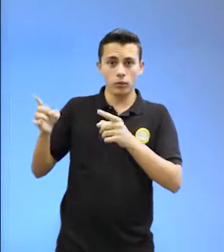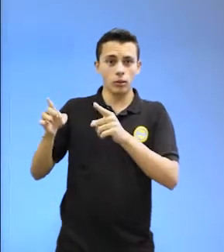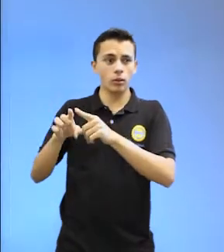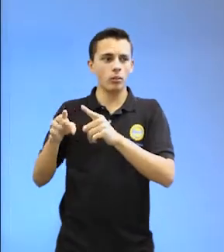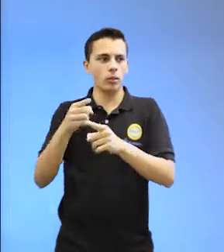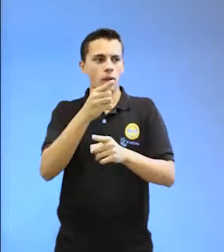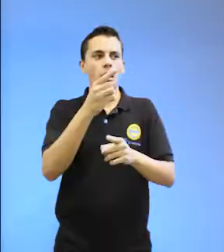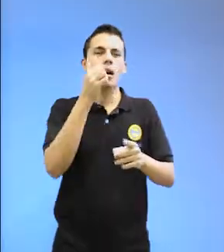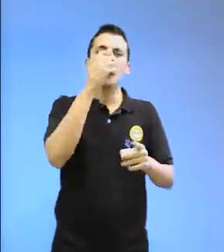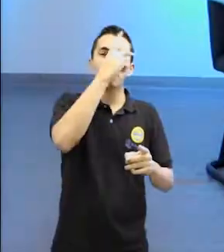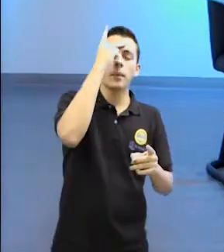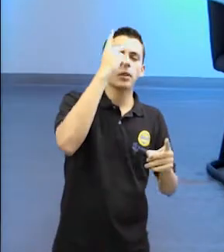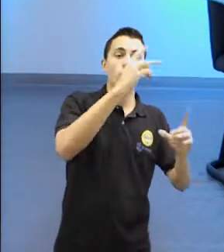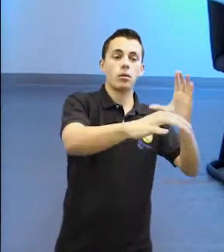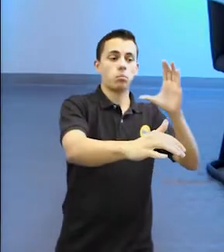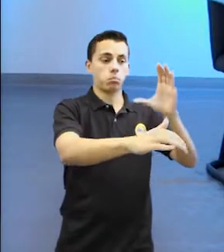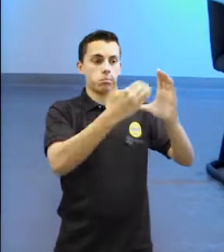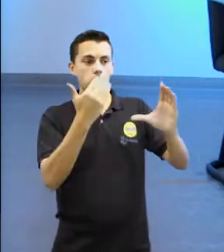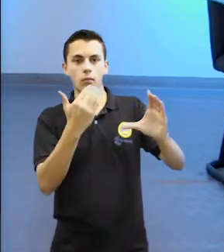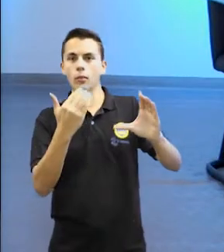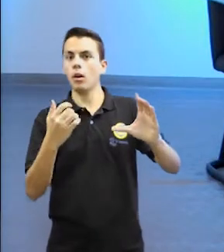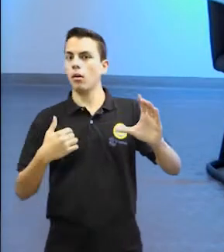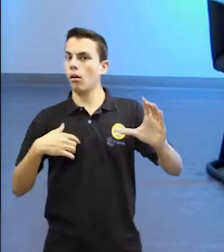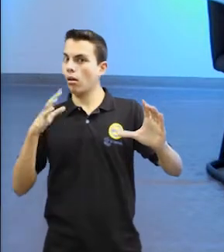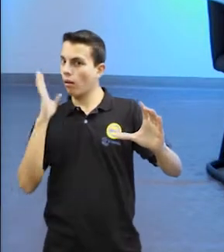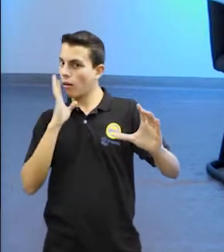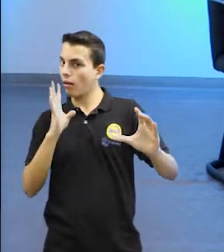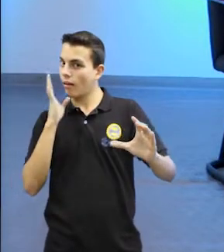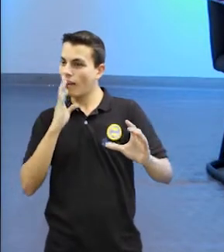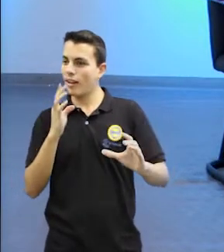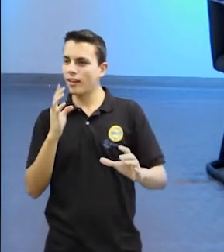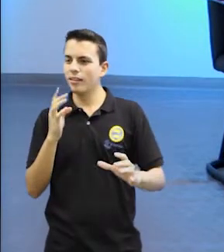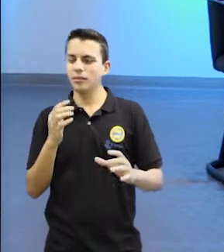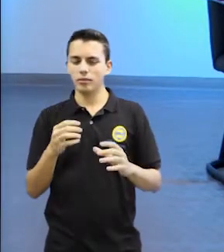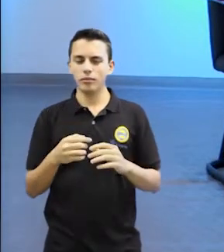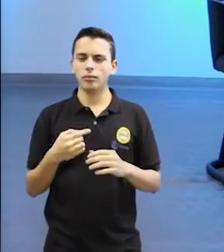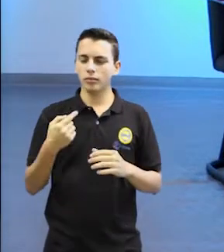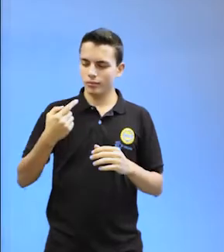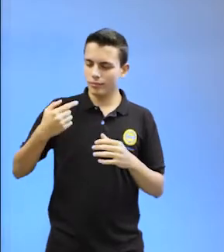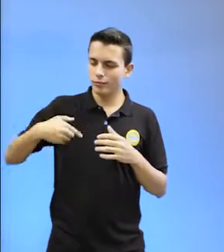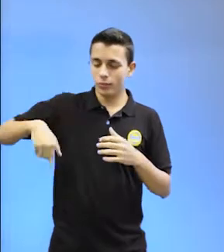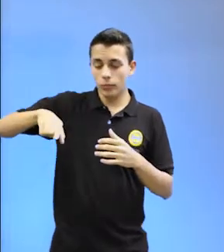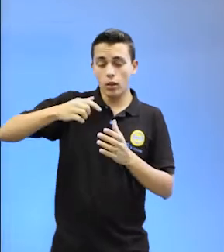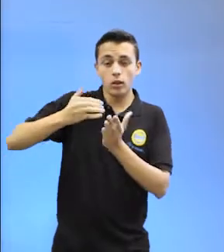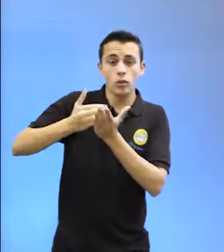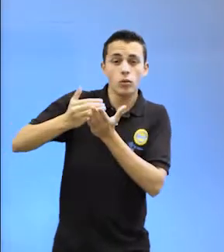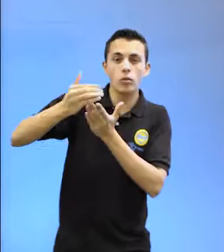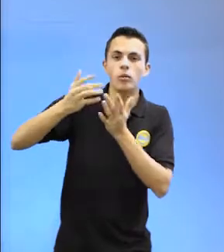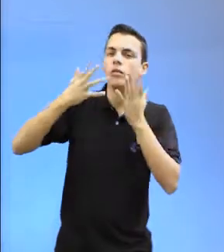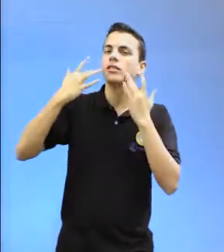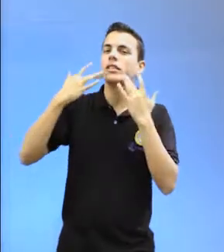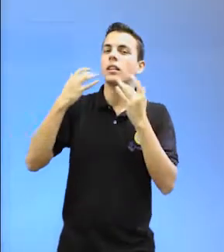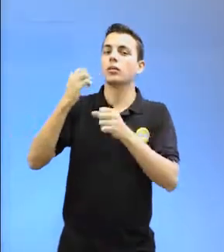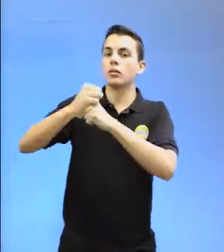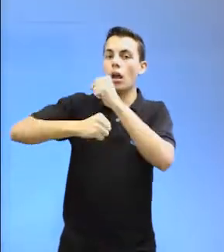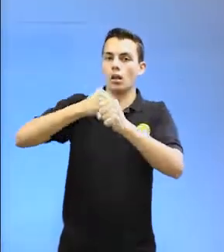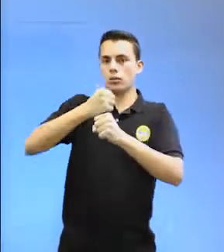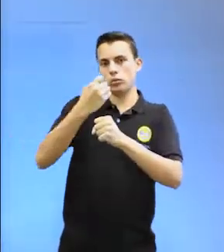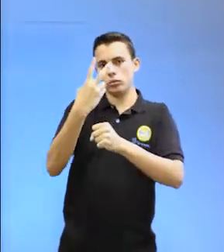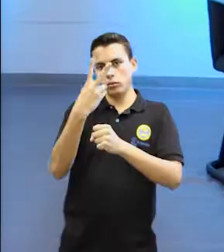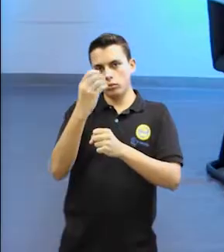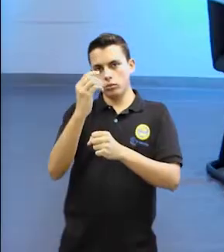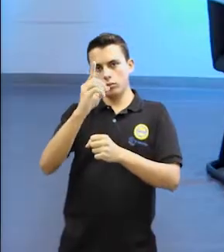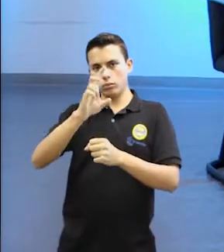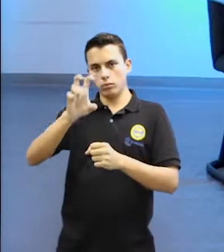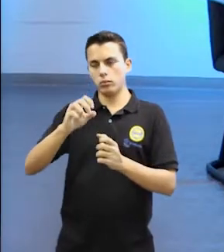dos lugares Maristela. Que vocês foram, né? Nós começamos em 2015, foi o ano que a gente lançou essa peça. Aliás, você falou que lançou num lugar,